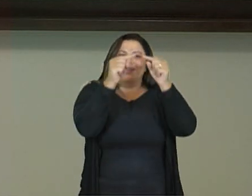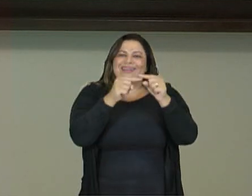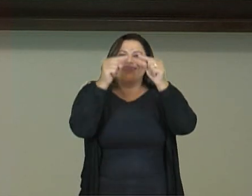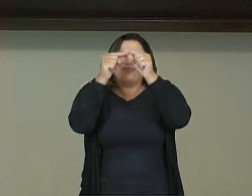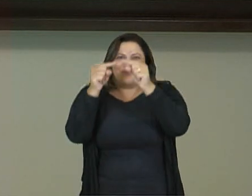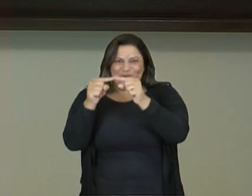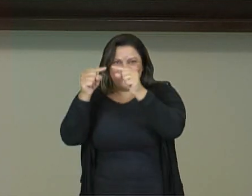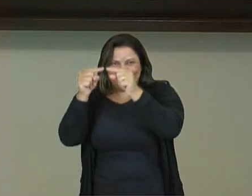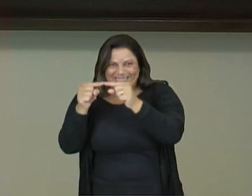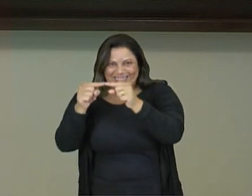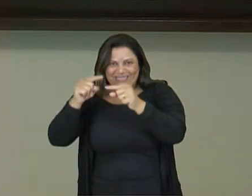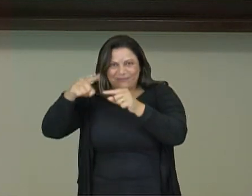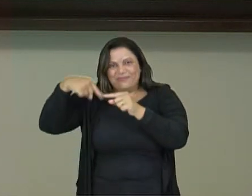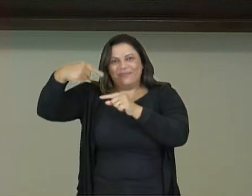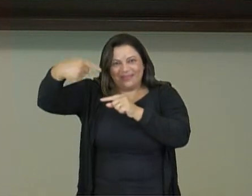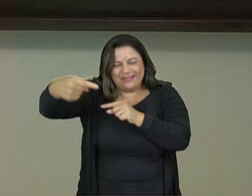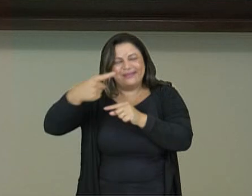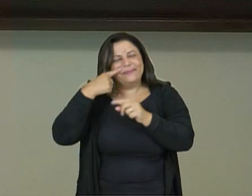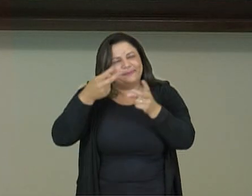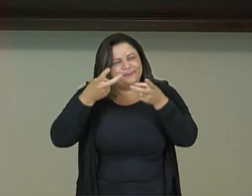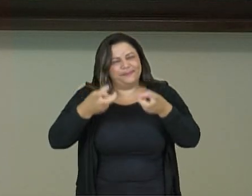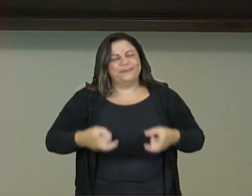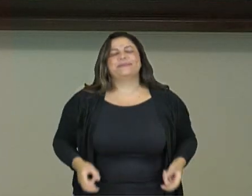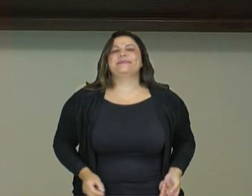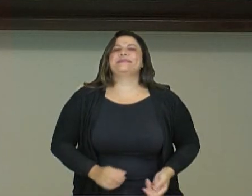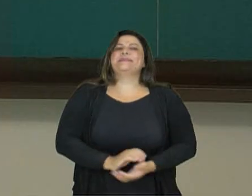isso um pouquinho mais para frente.